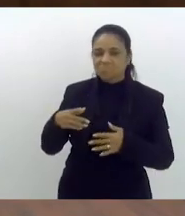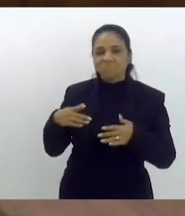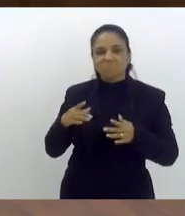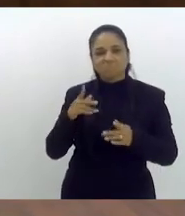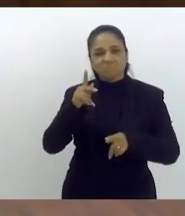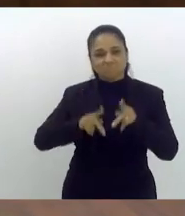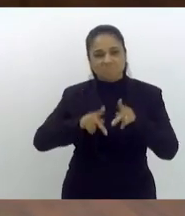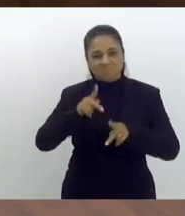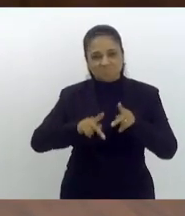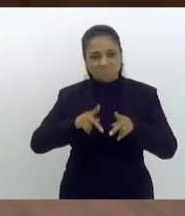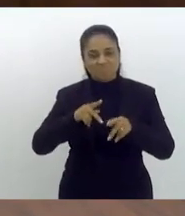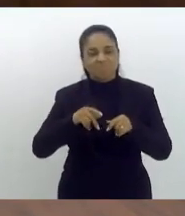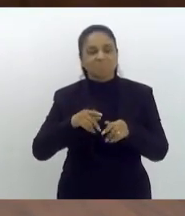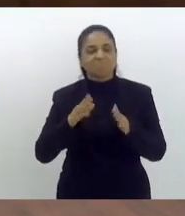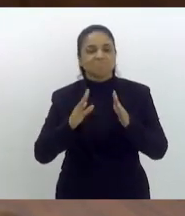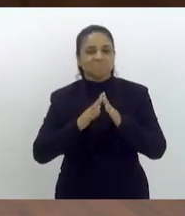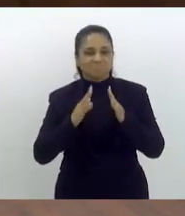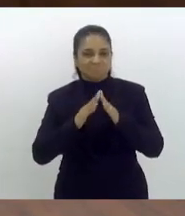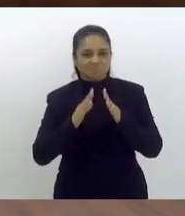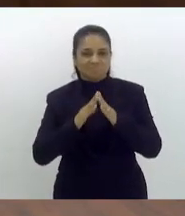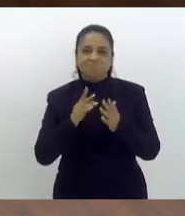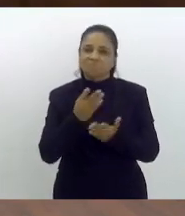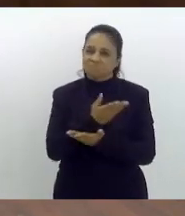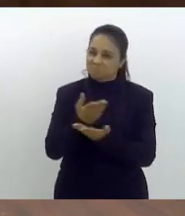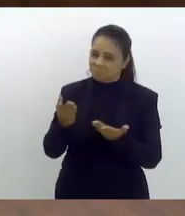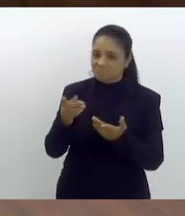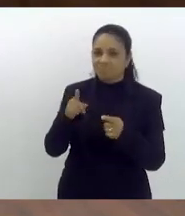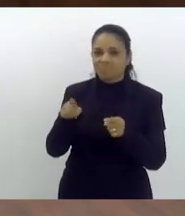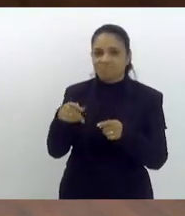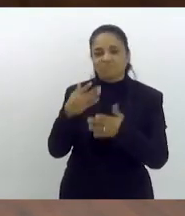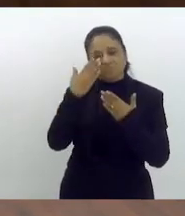a casa de vocês também queria te ajudar